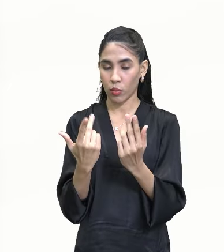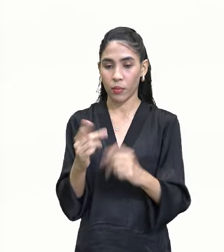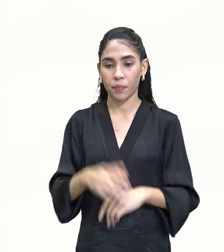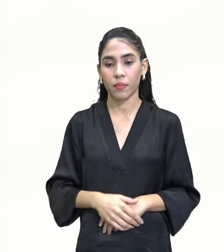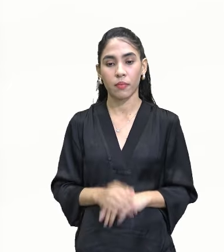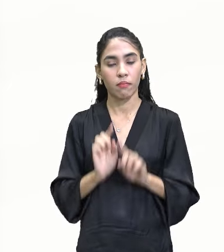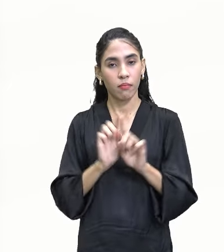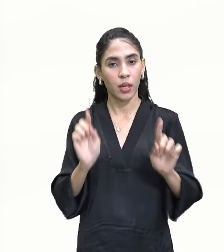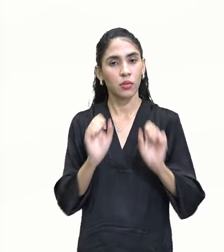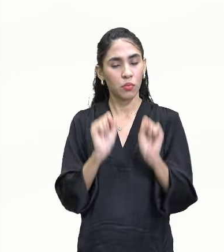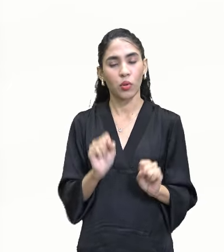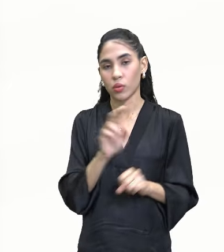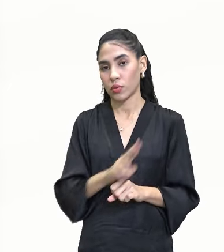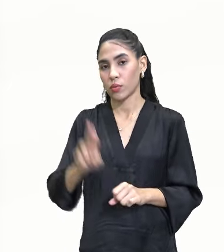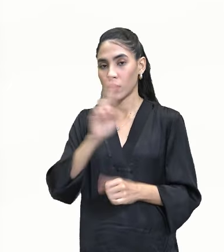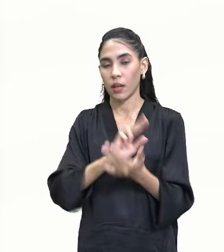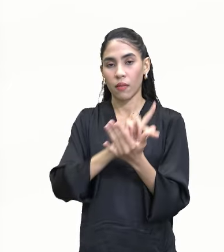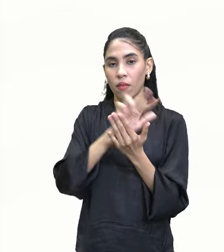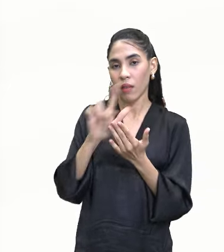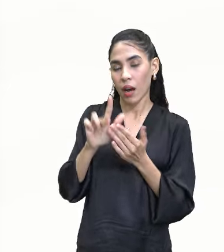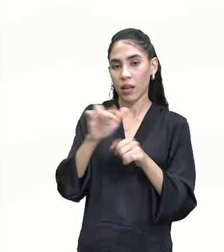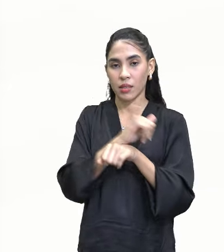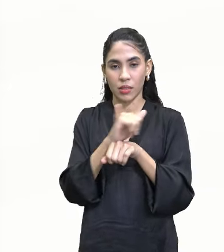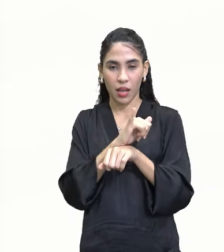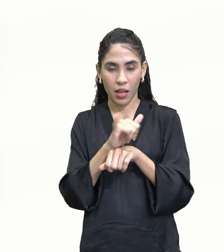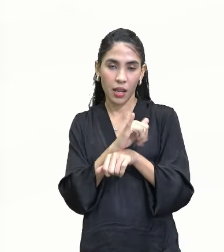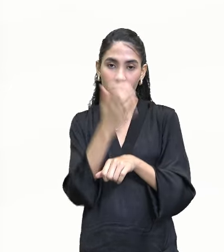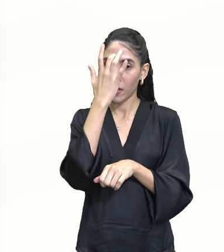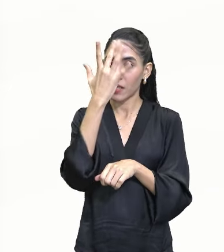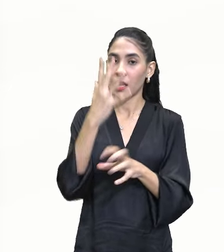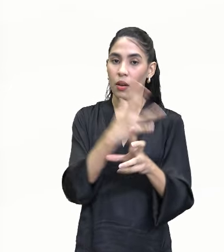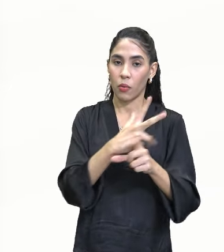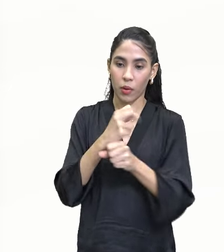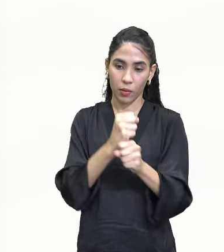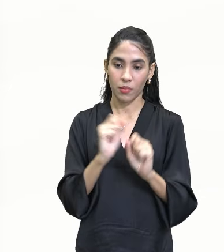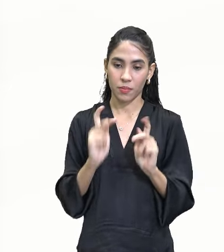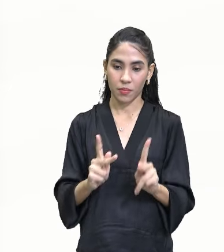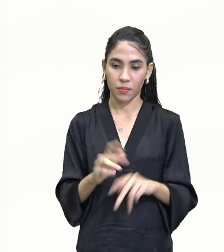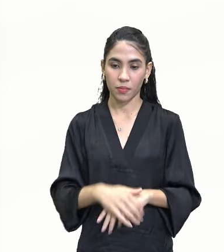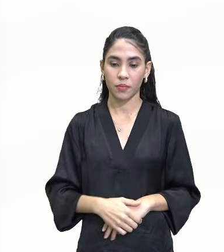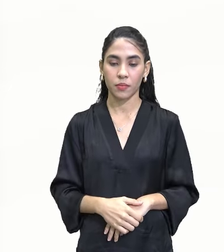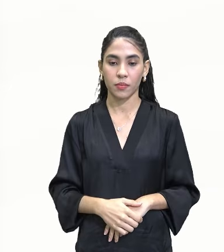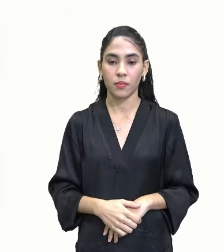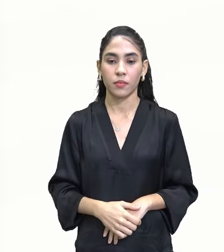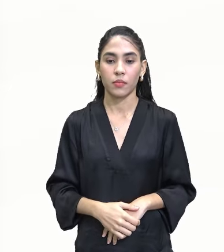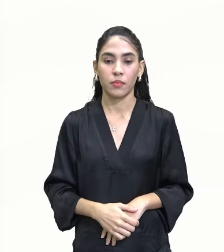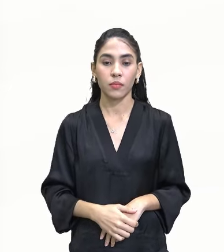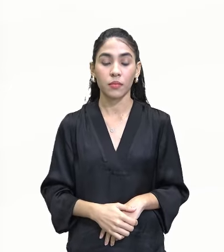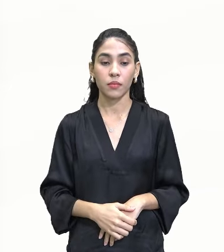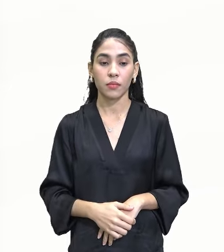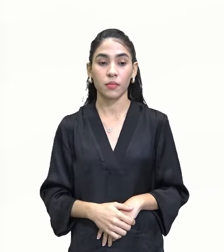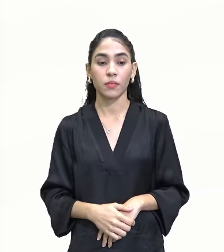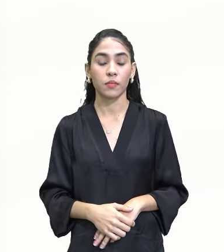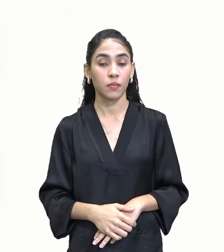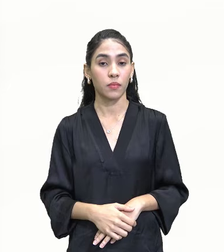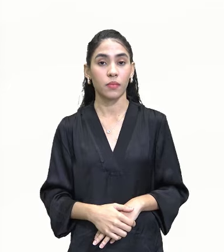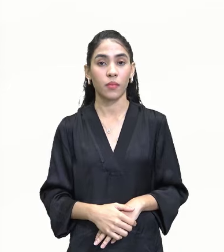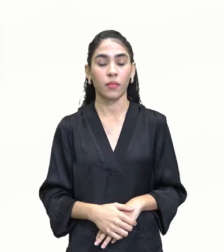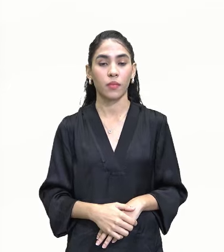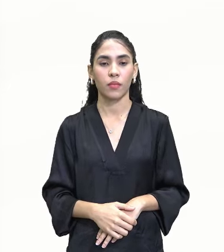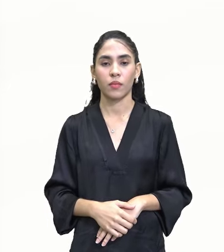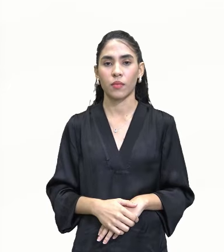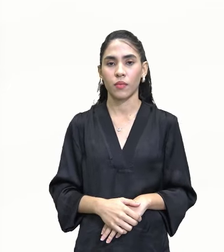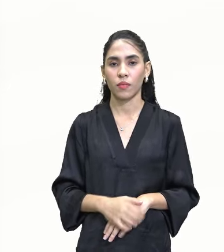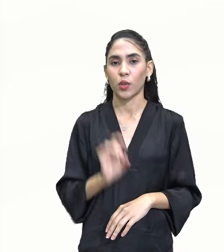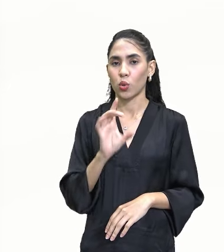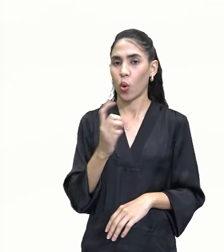utilizar artifícios matemáticos aí para facilitar o nosso cálculo, ok? Professor, existe só essa forma